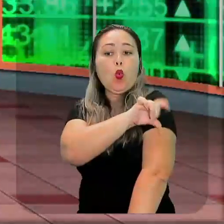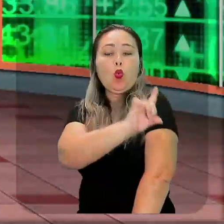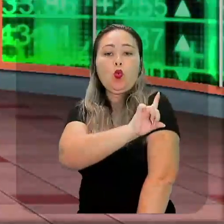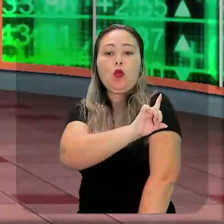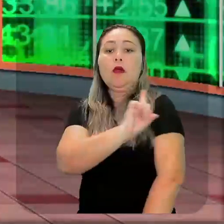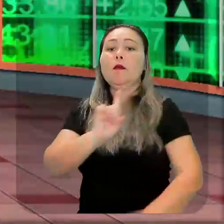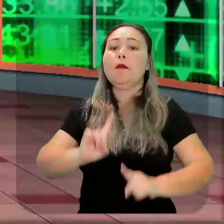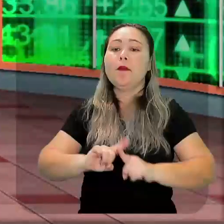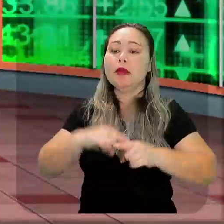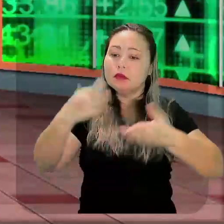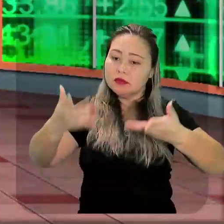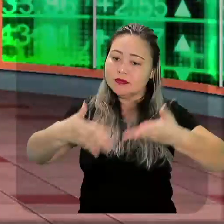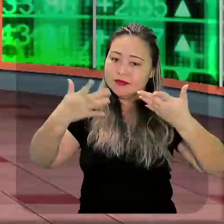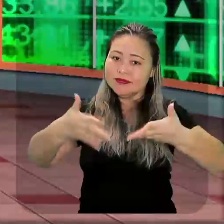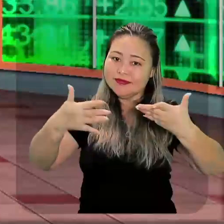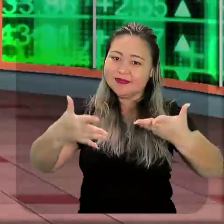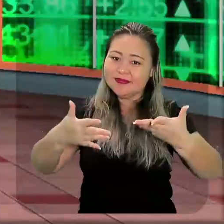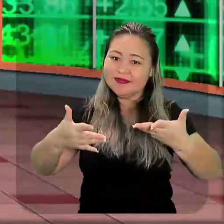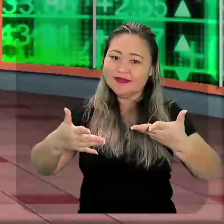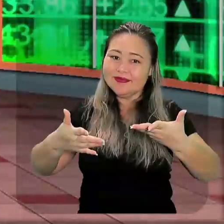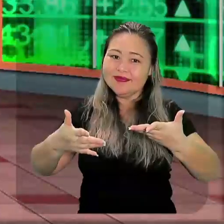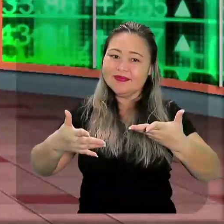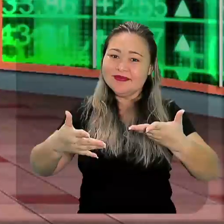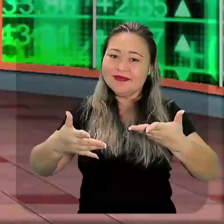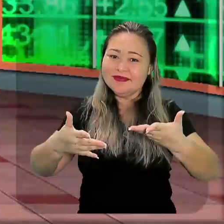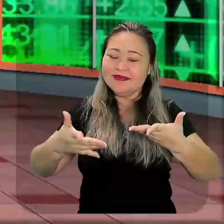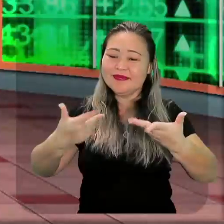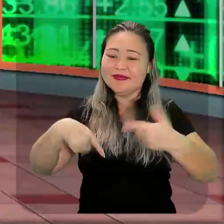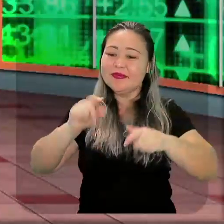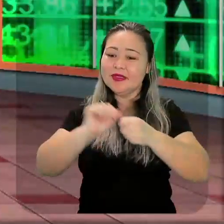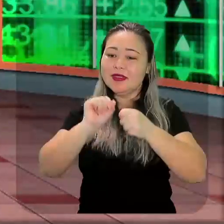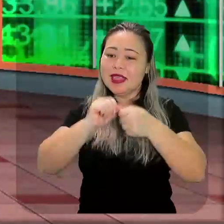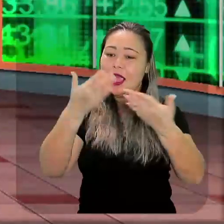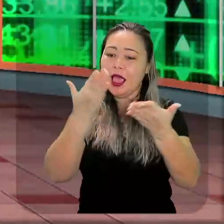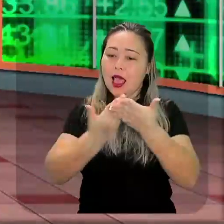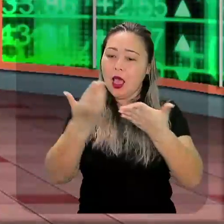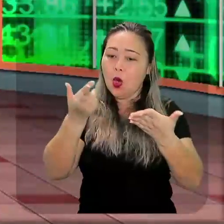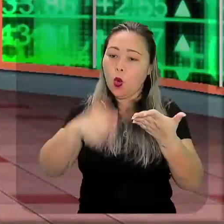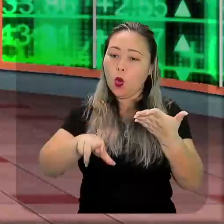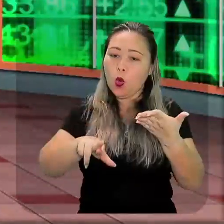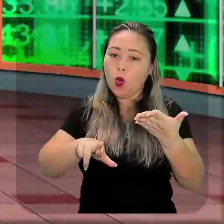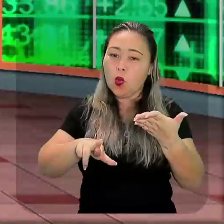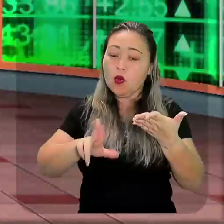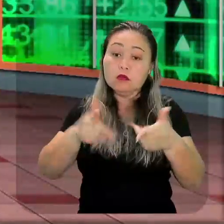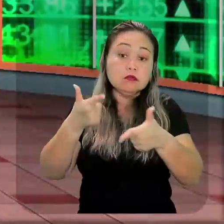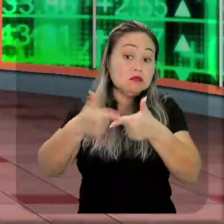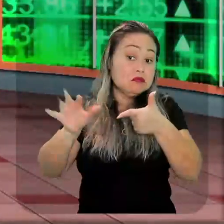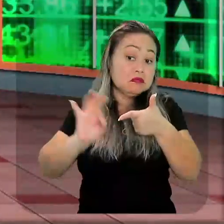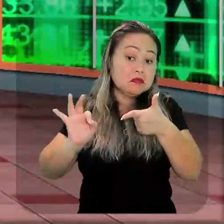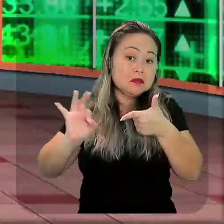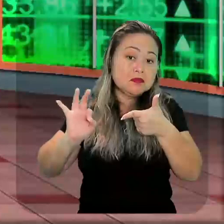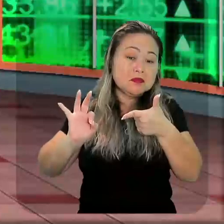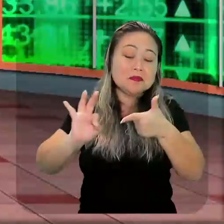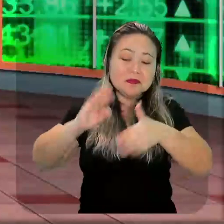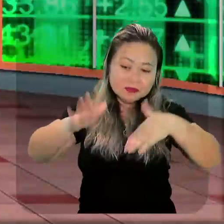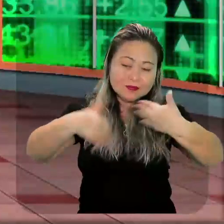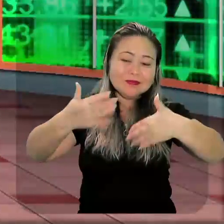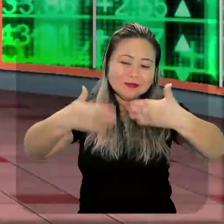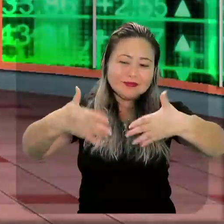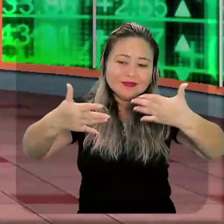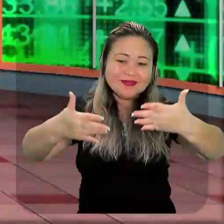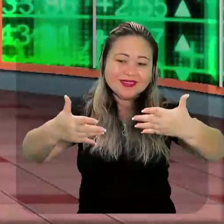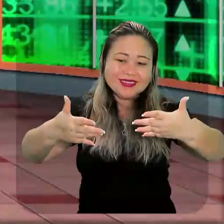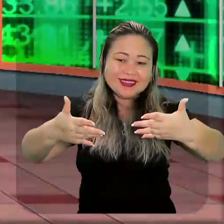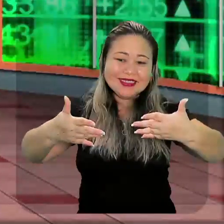para desenvolver, eu sei que é aula de recuperação e tal, mas não tem problema. Mas para desenvolver